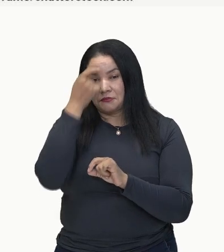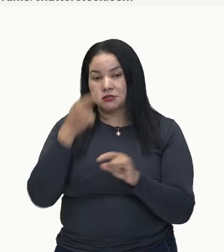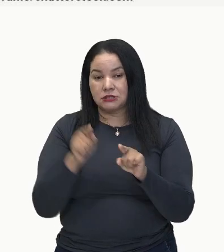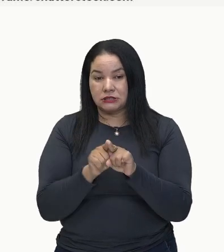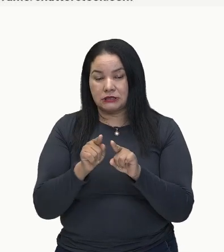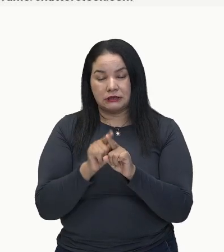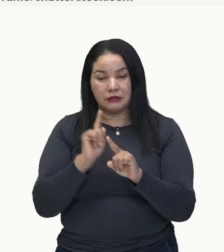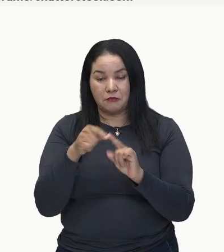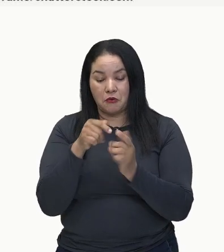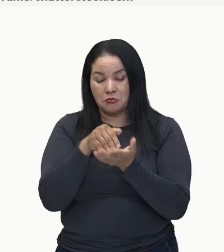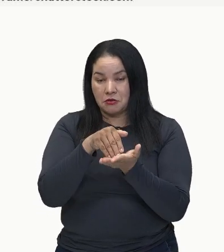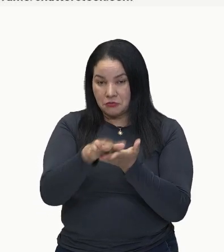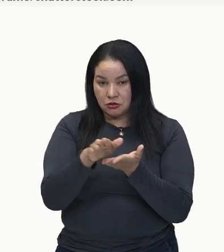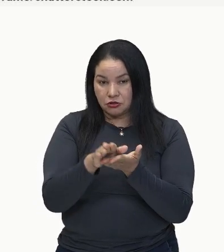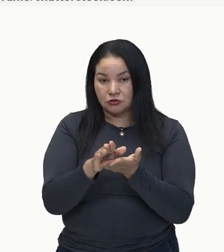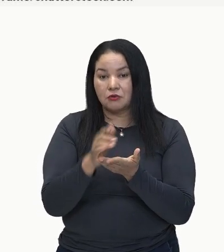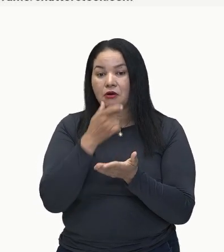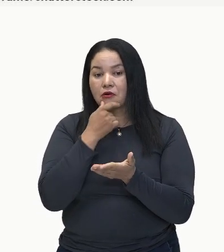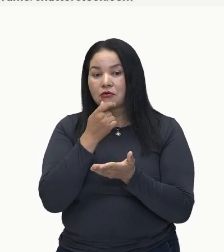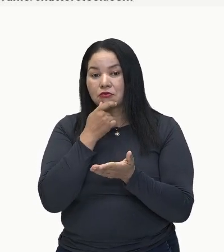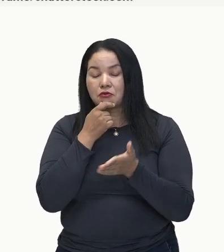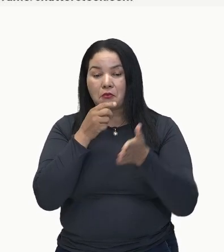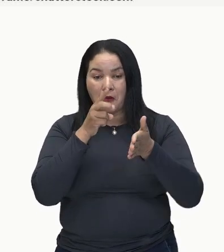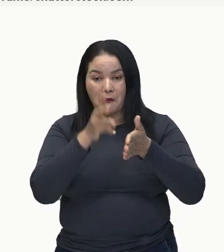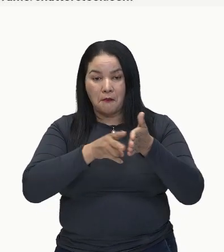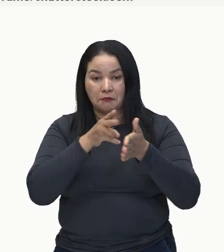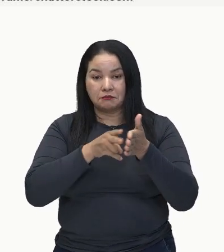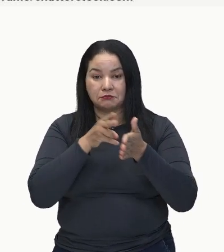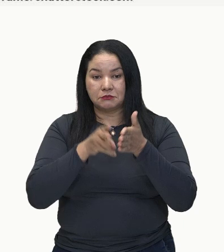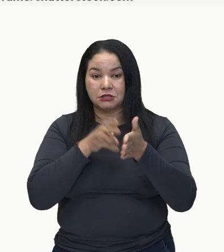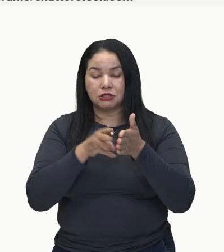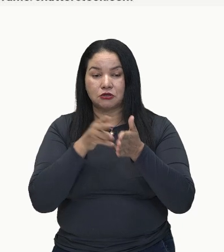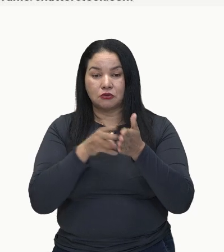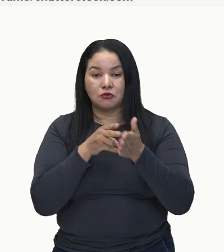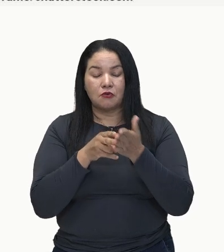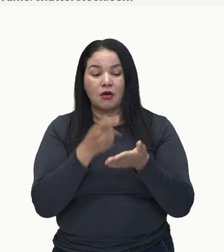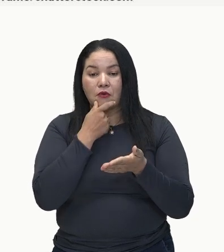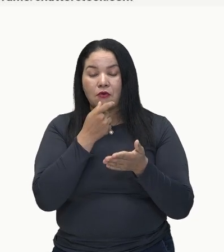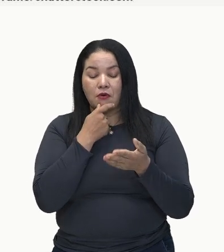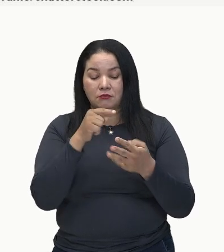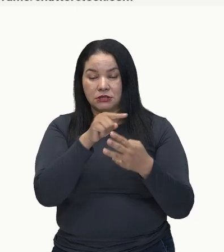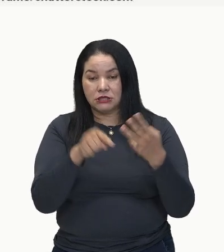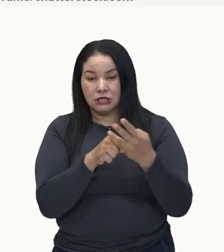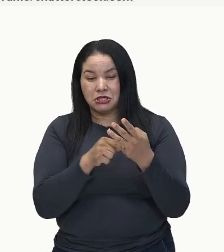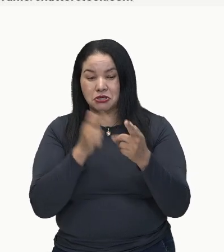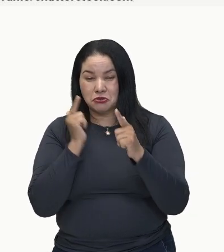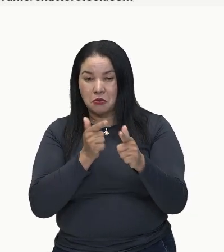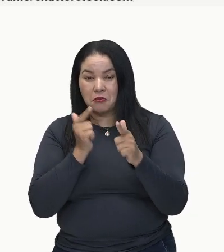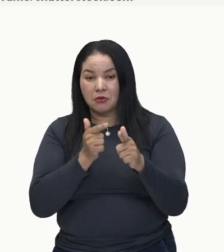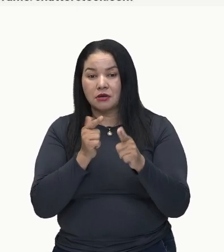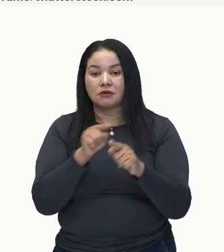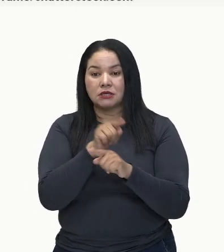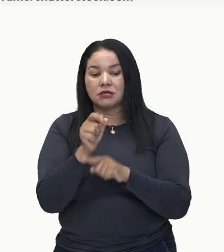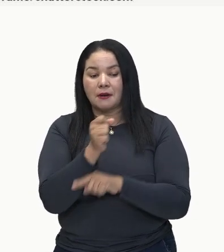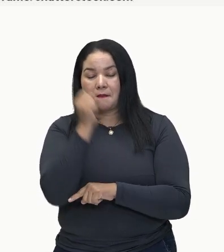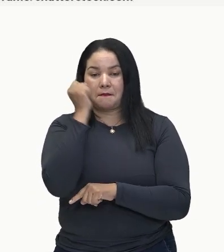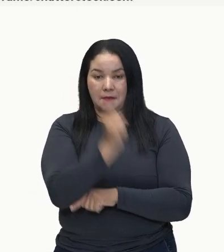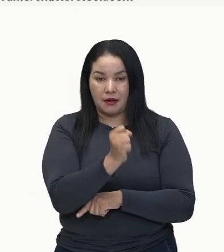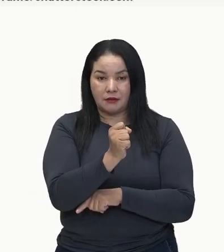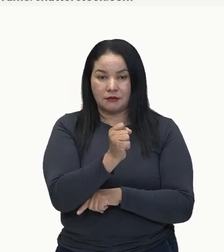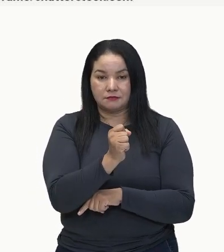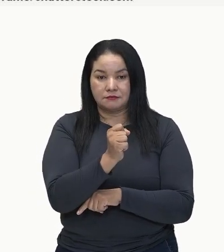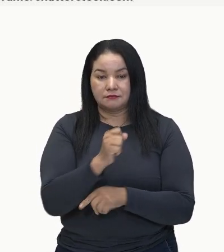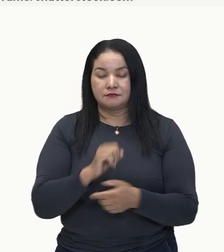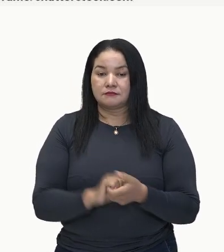reage mal à gozação de 3 homens em pleno metrô e os mata. Notem aí que ele faz uma